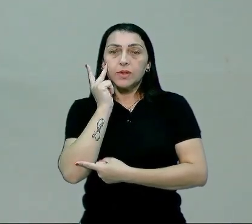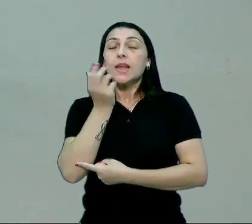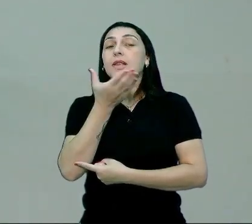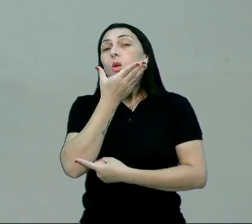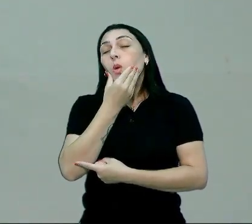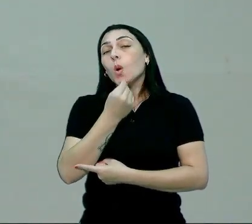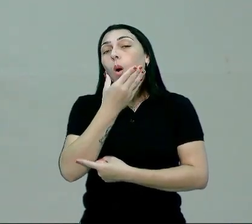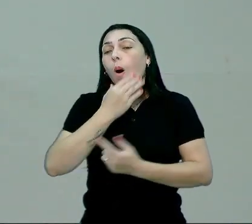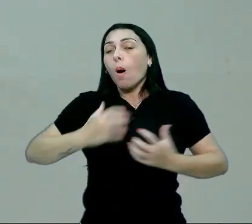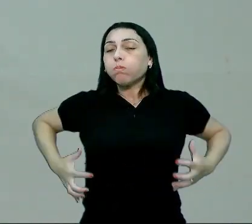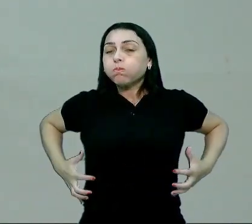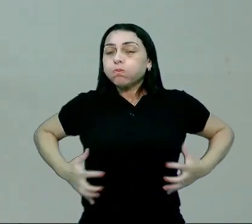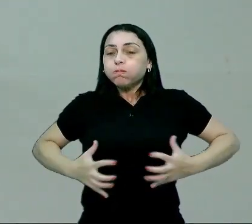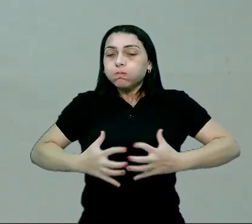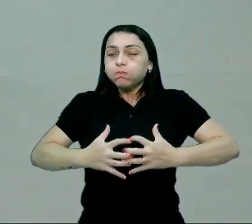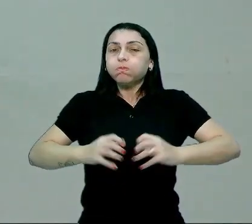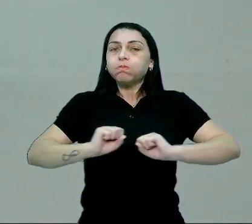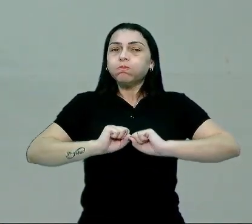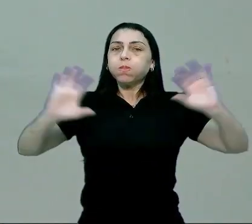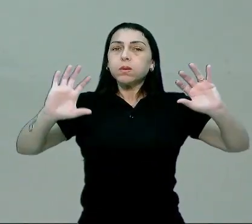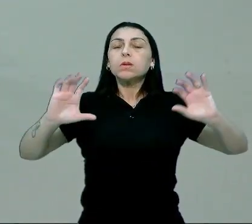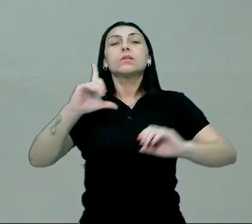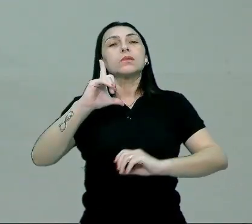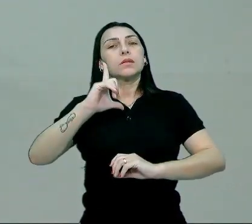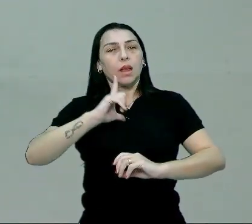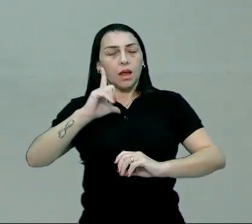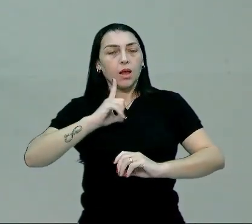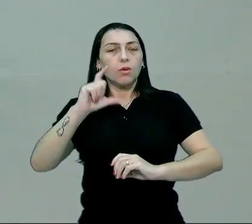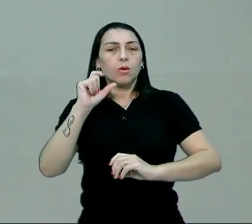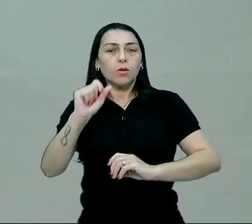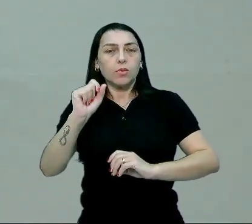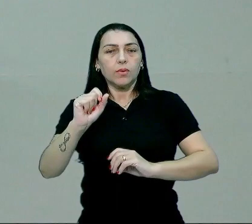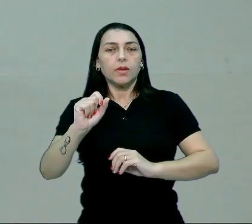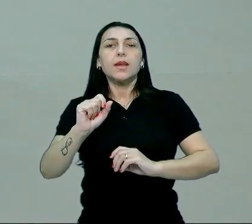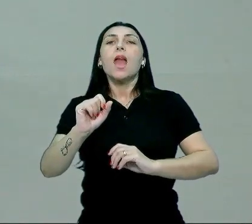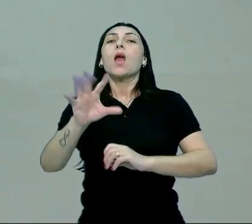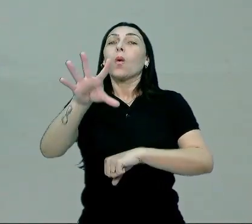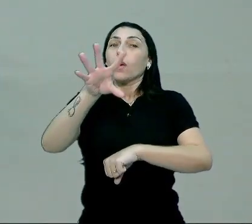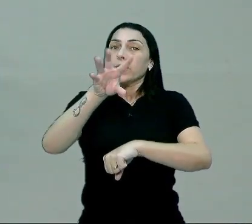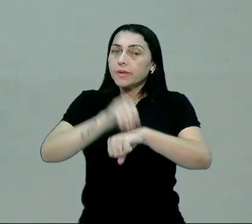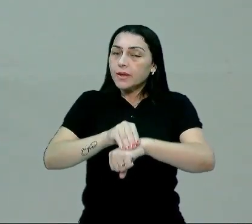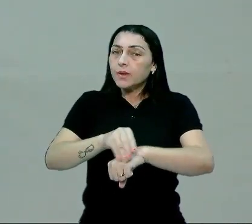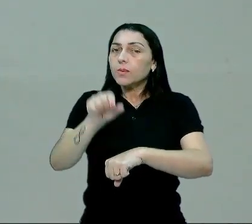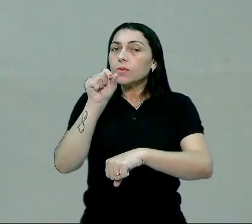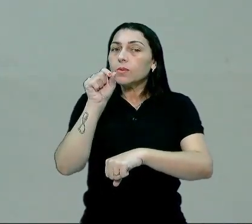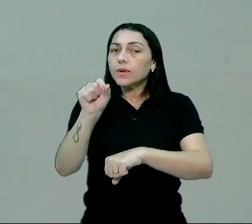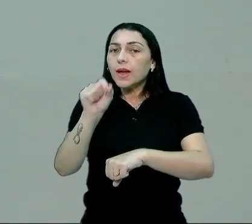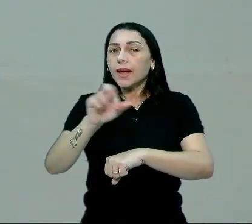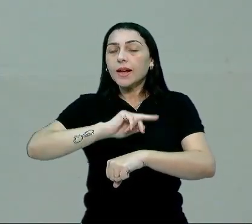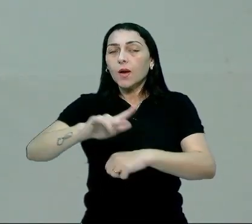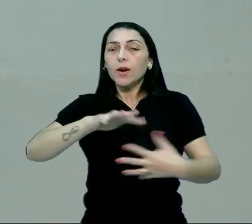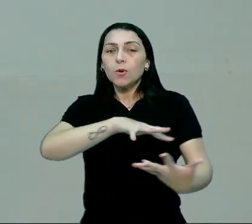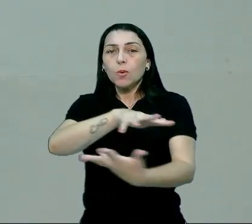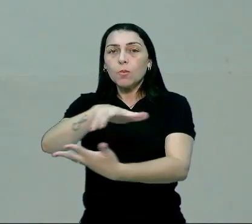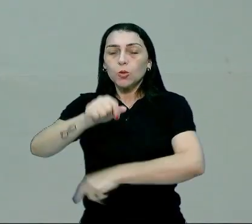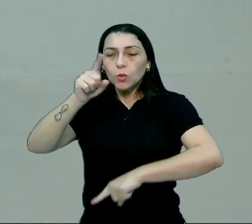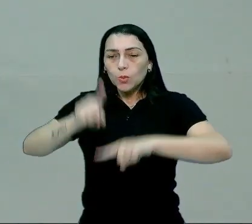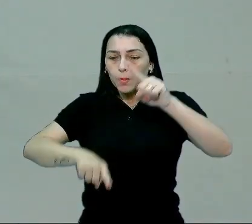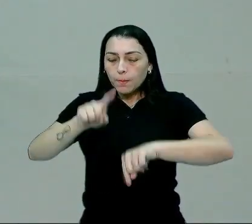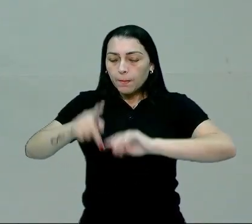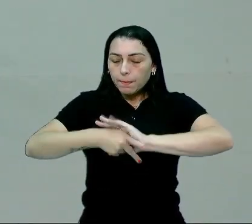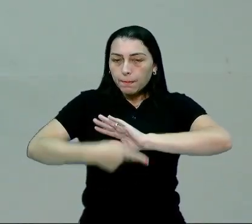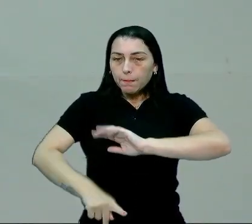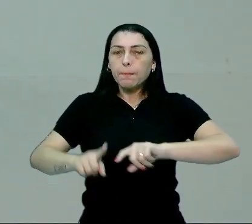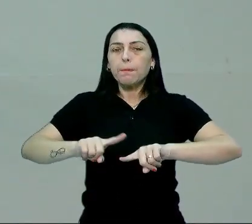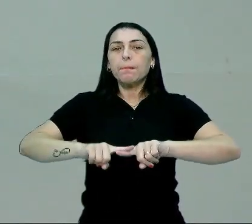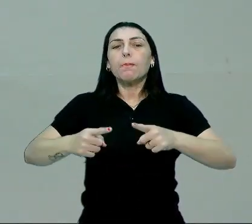desses homens bomba, existe toda uma questão de reconhecimento que não vai ser no mundo material,